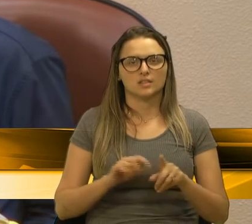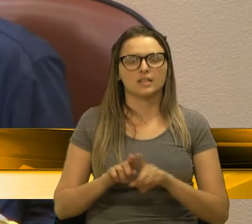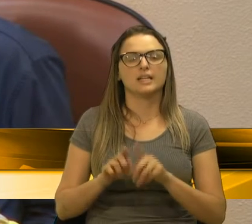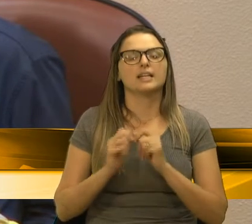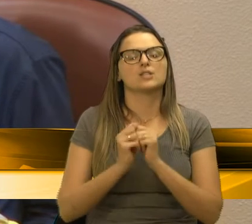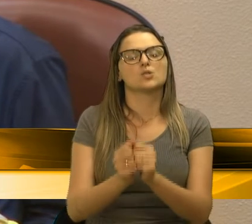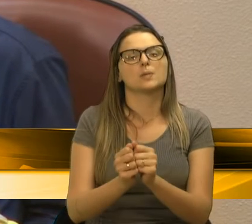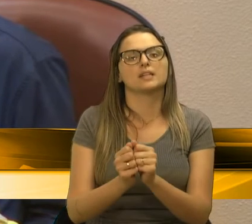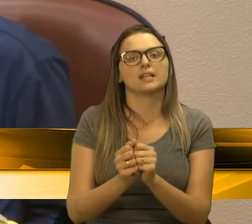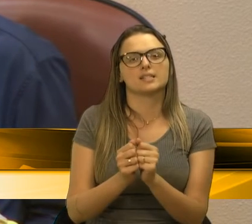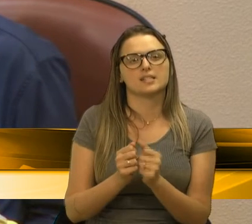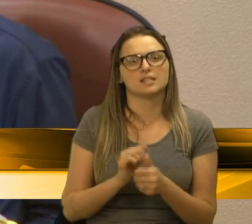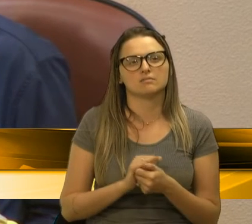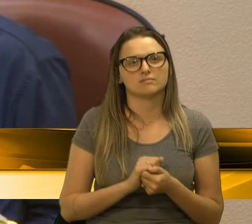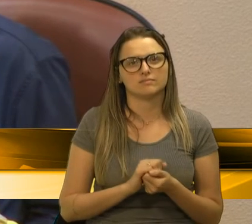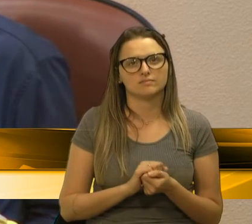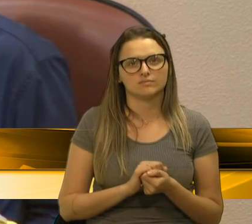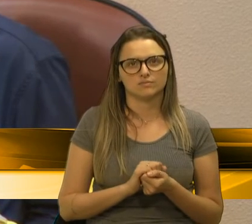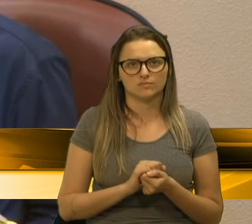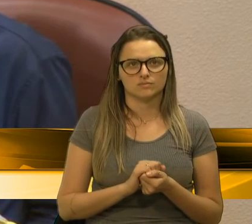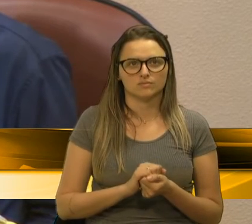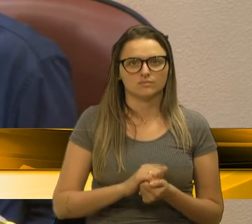Parada Livre teve por fundamento o decreto